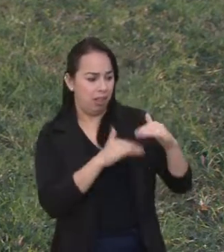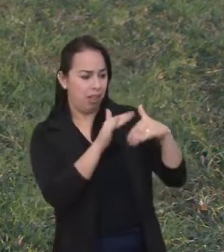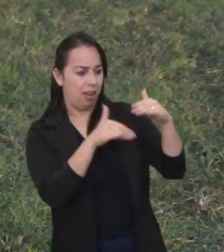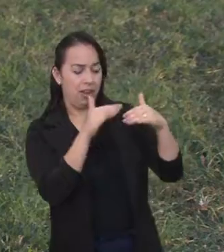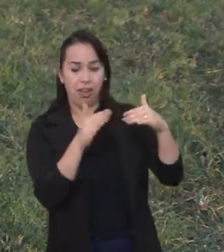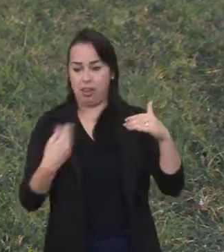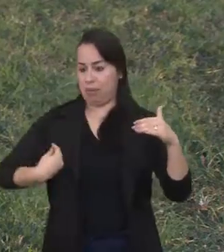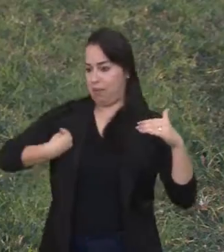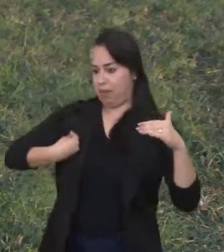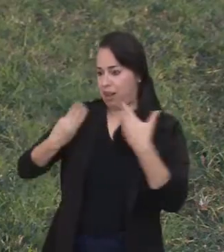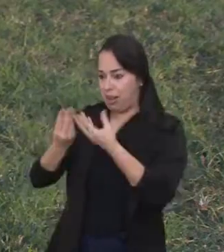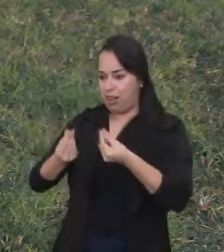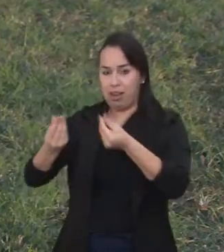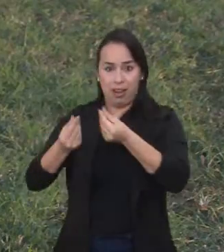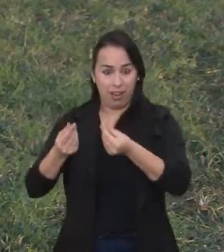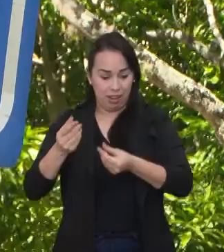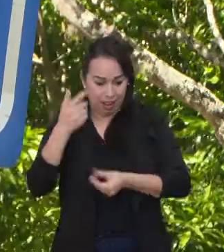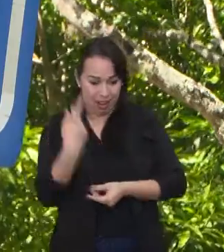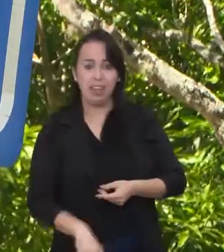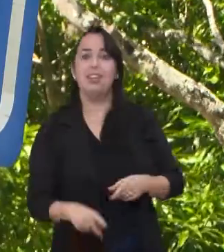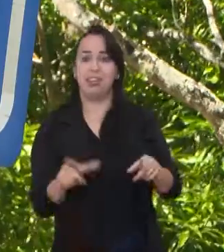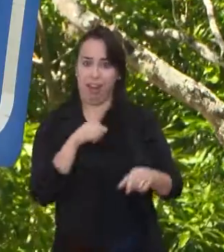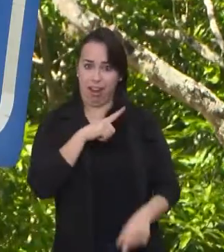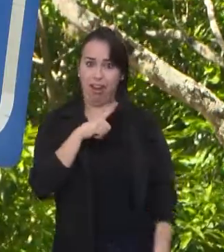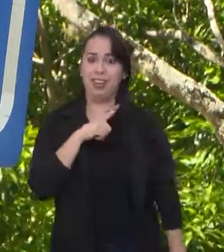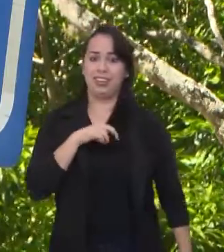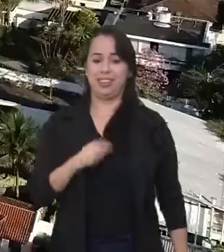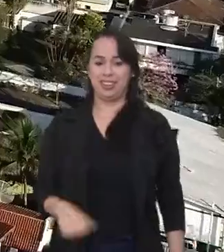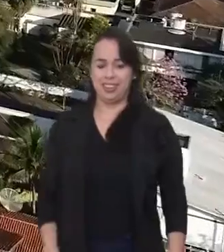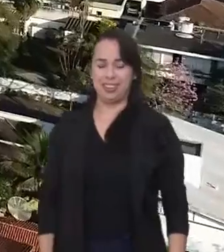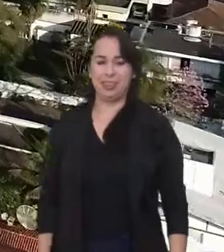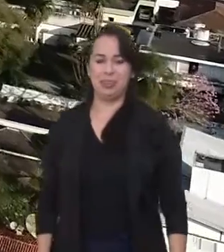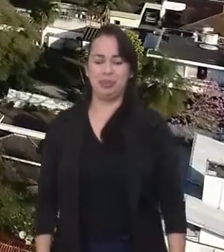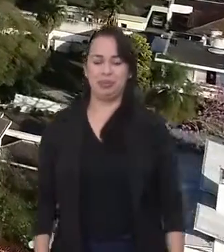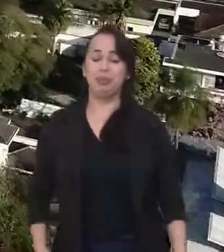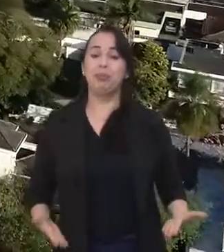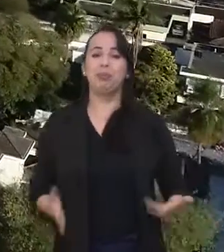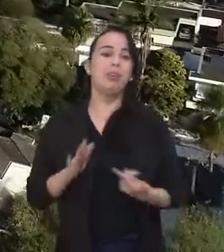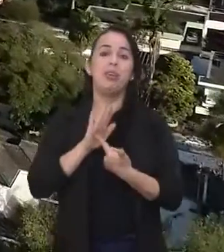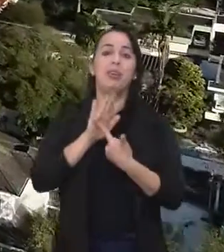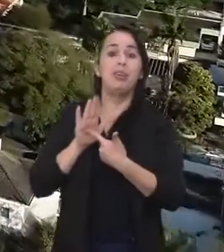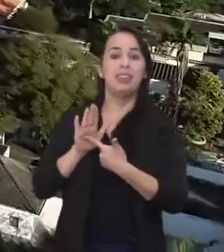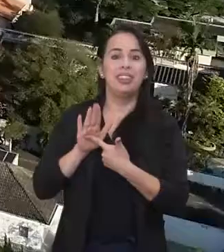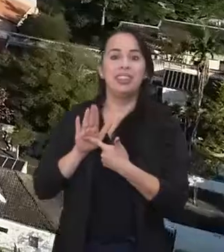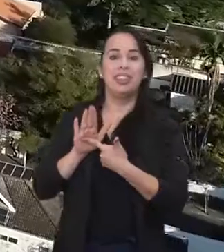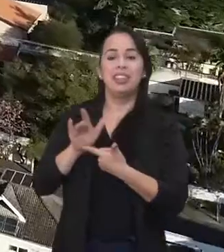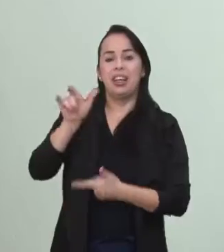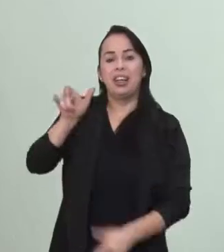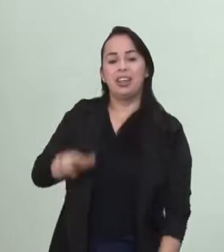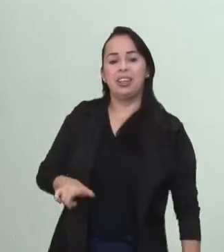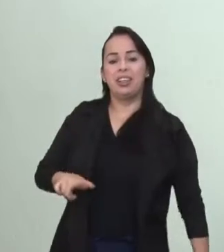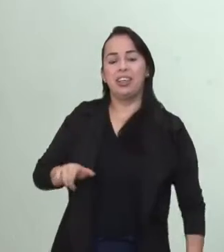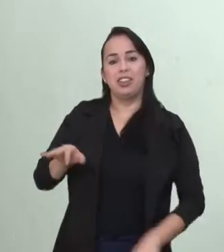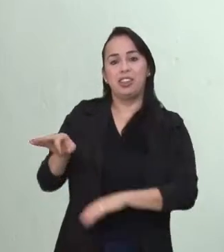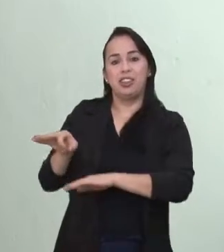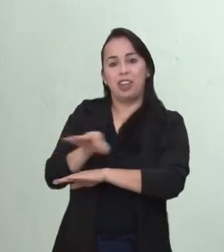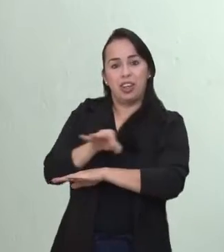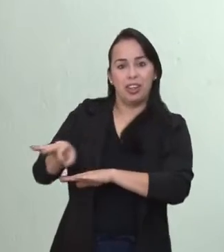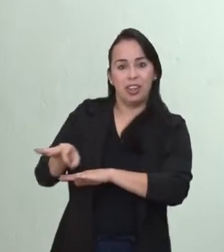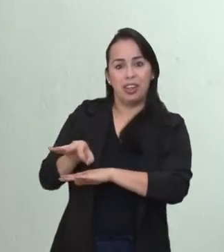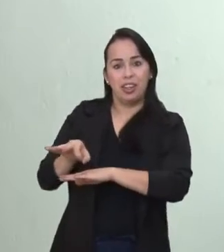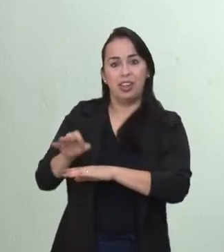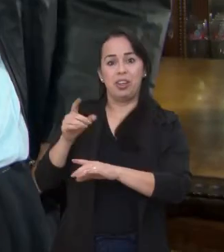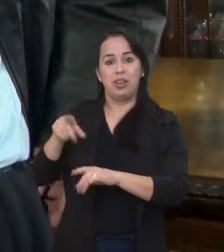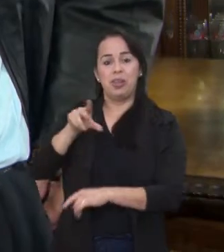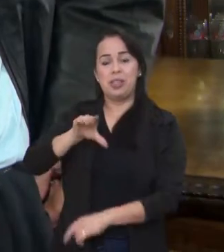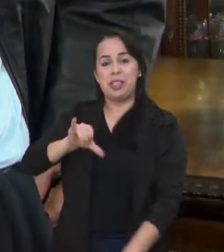e qualidade de vida num só lugar. E quem vai nos apresentar o Jardim Esplanada é o engenheiro Ciro